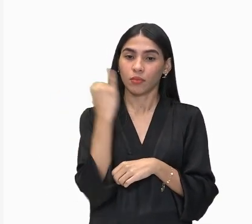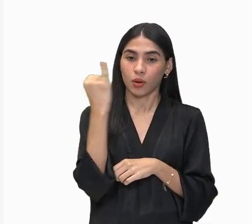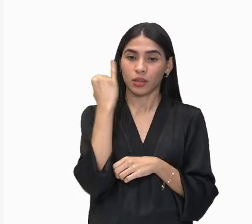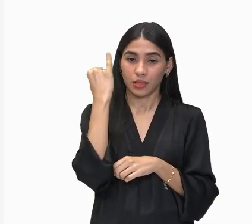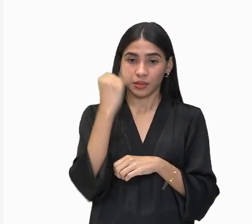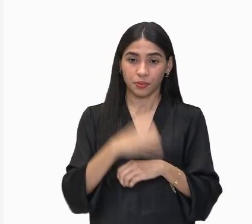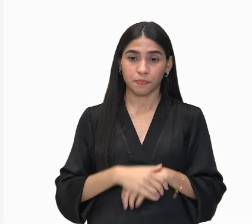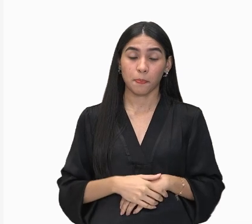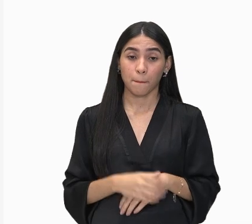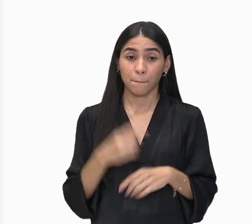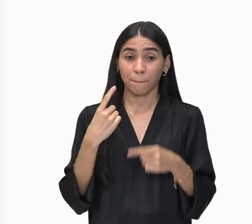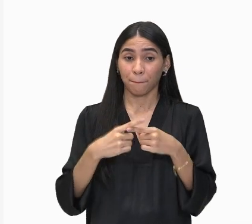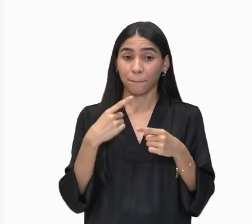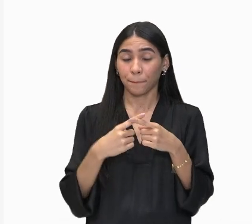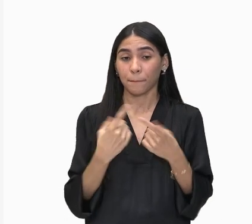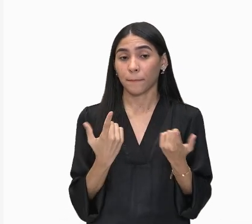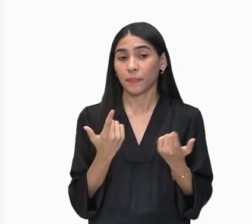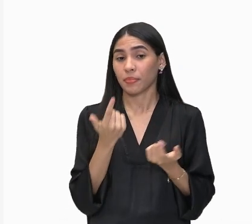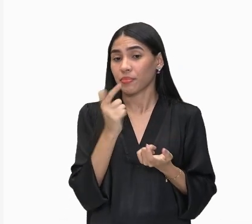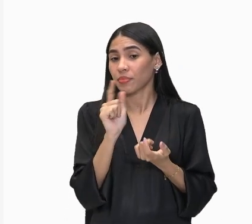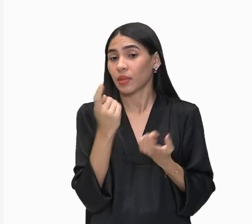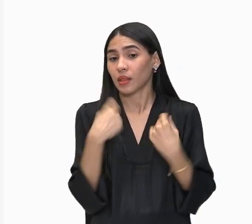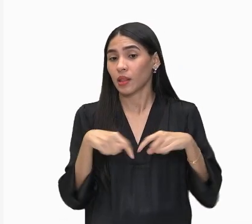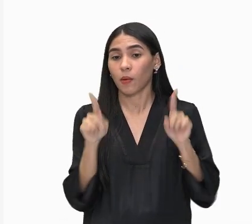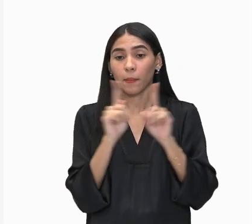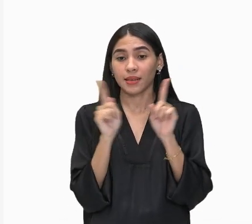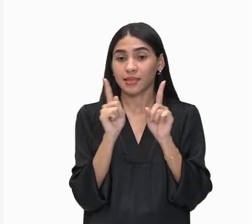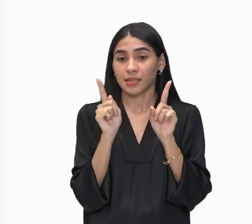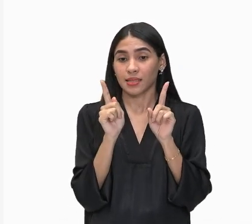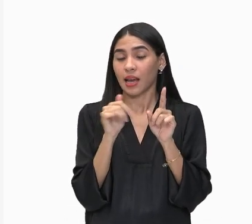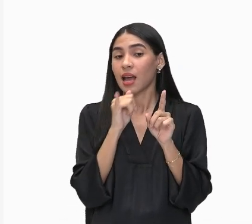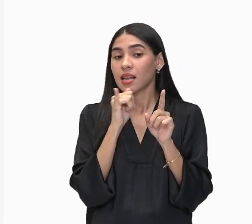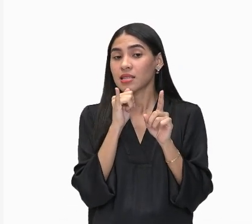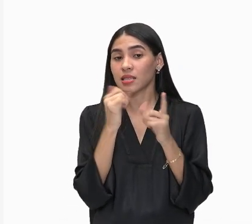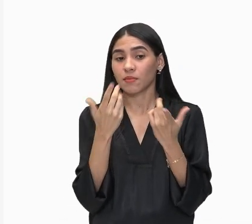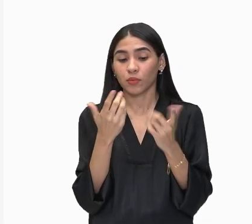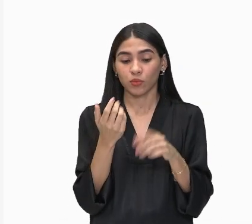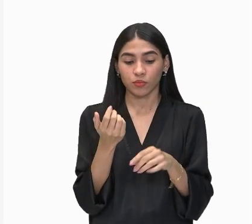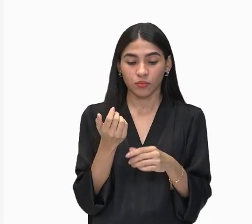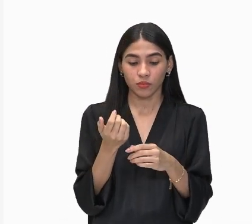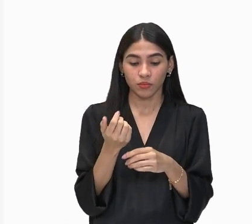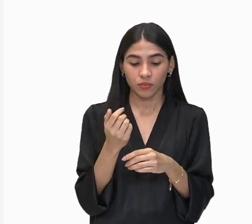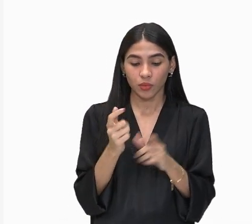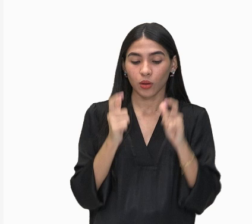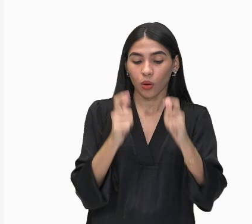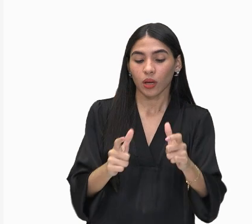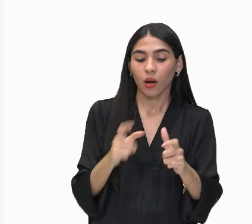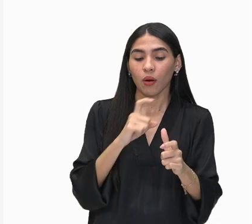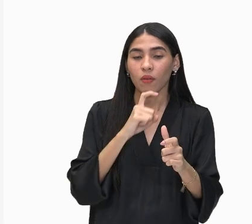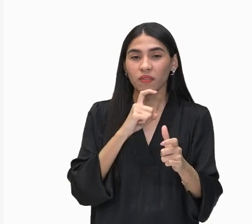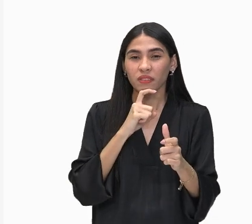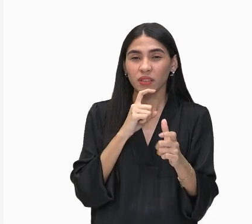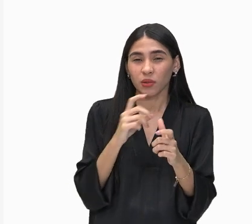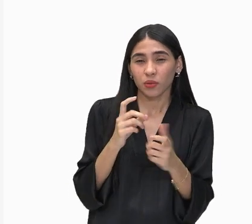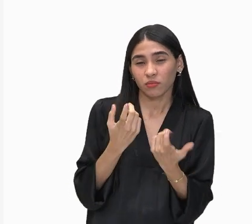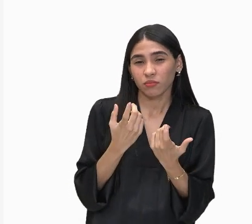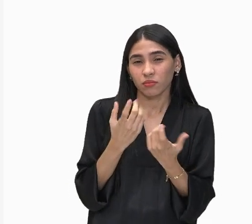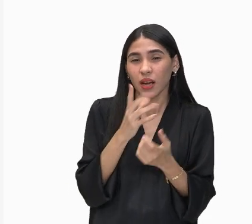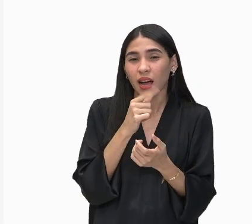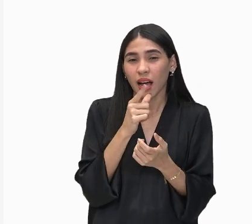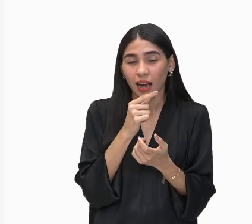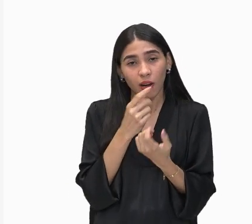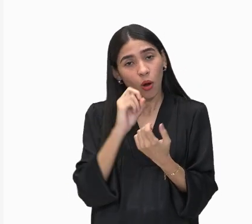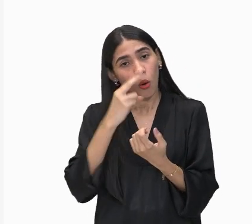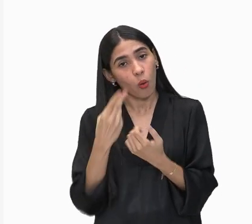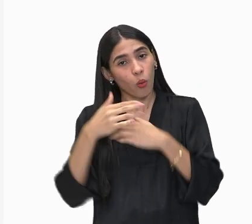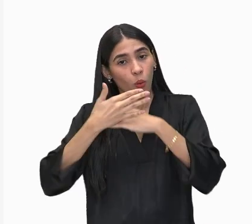importantíssimo, porque não há necessidade dela ficar num ambiente úmido ou um ambiente aquático, como nós vimos no